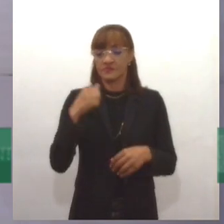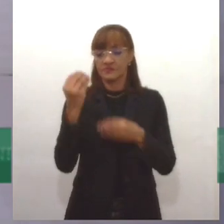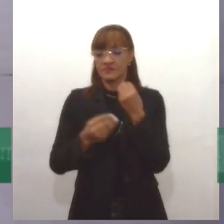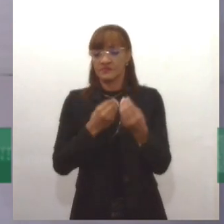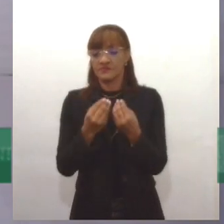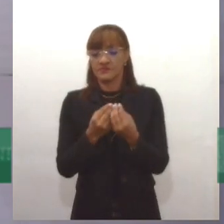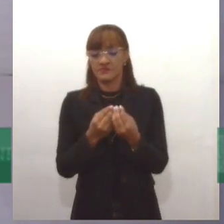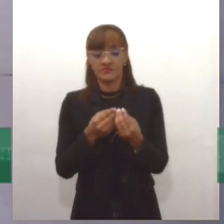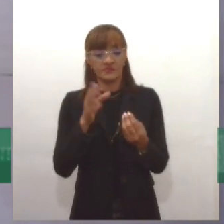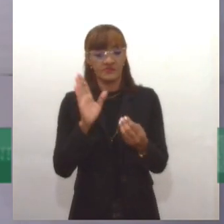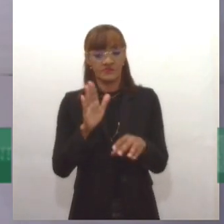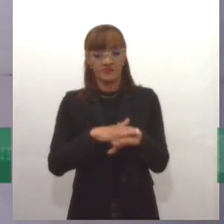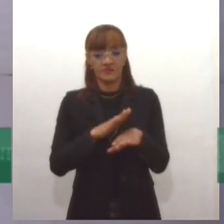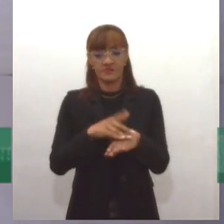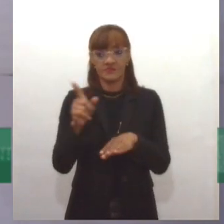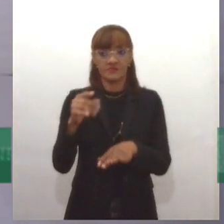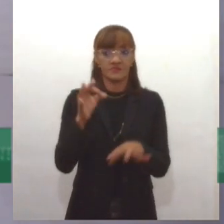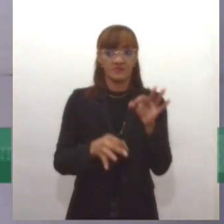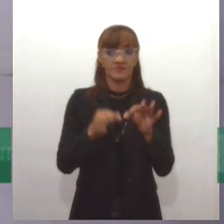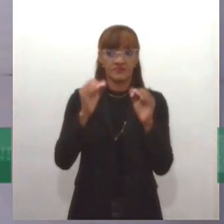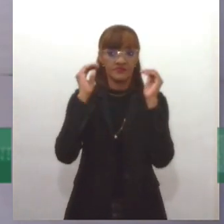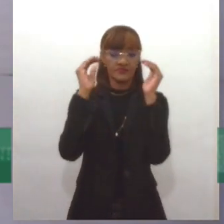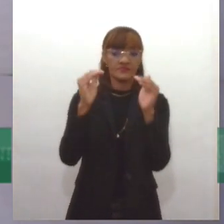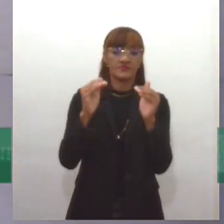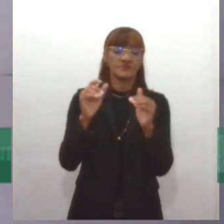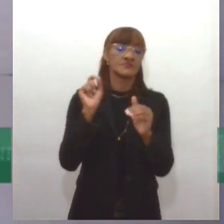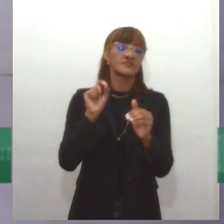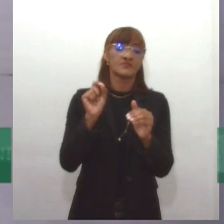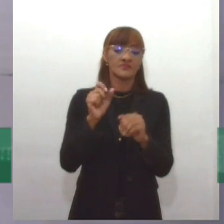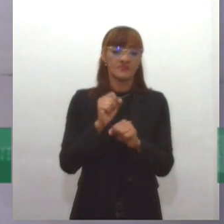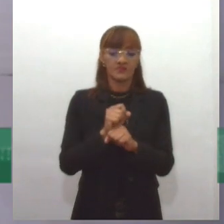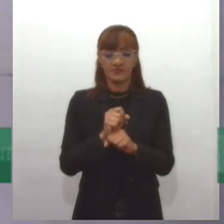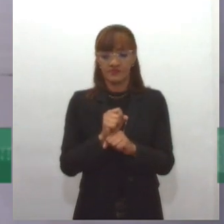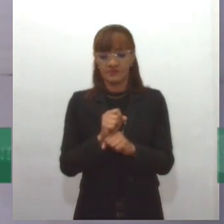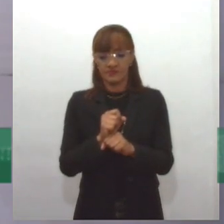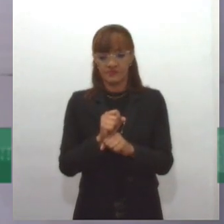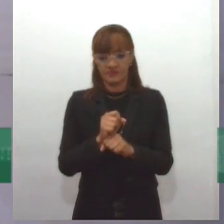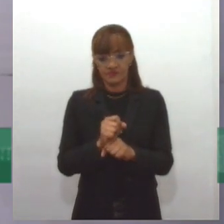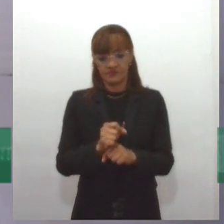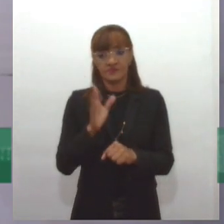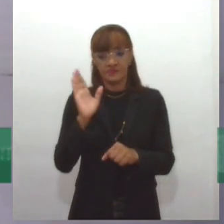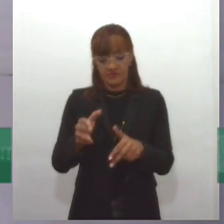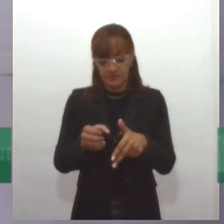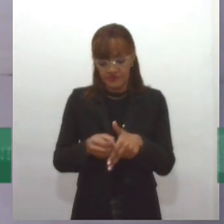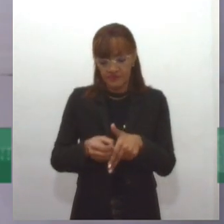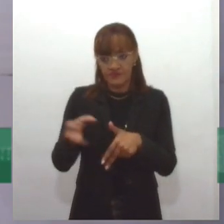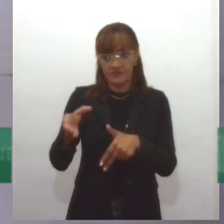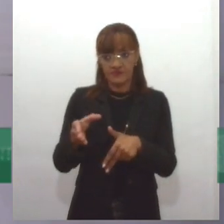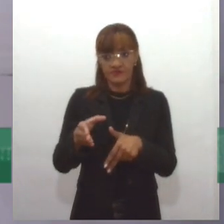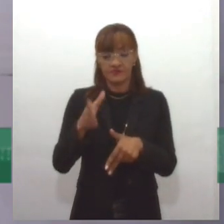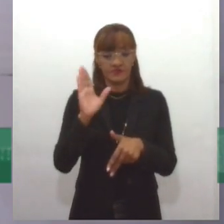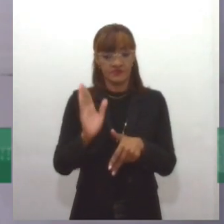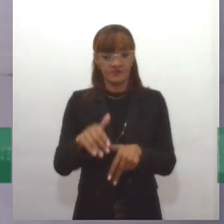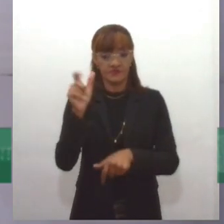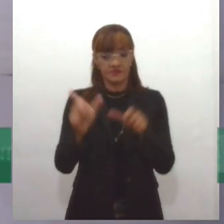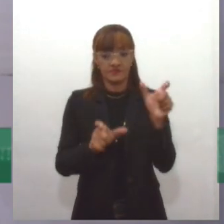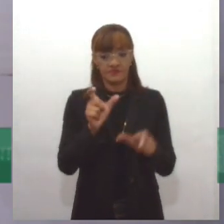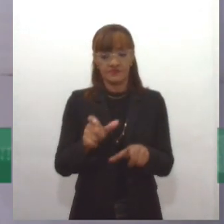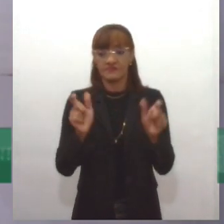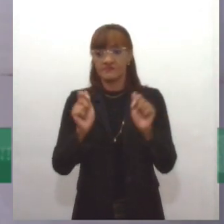Supremo Tribunal Federal que determinou que essas despesas com o pessoal fossem incluídas nos gastos.